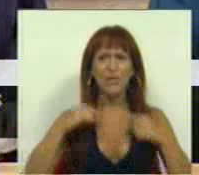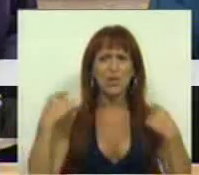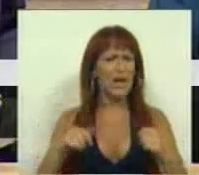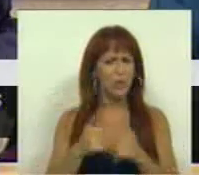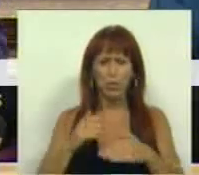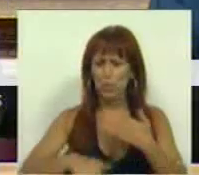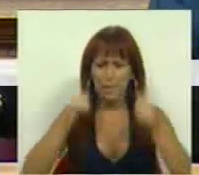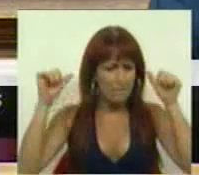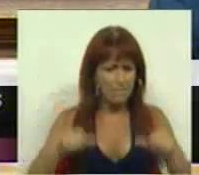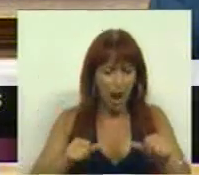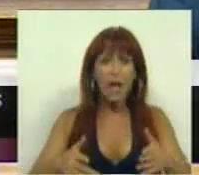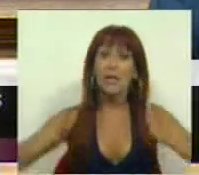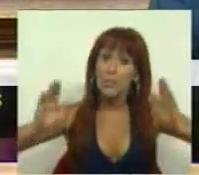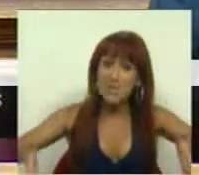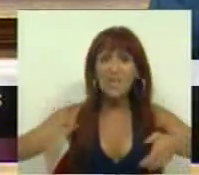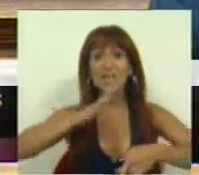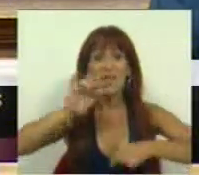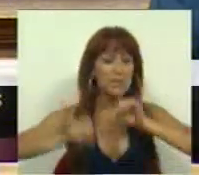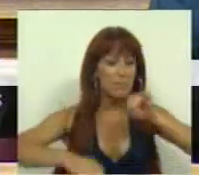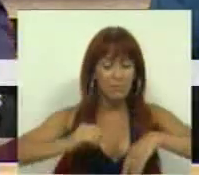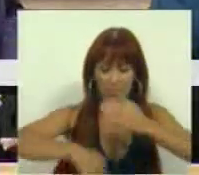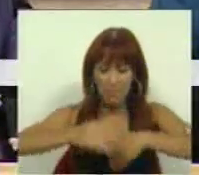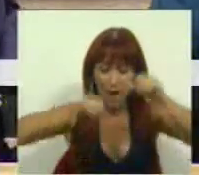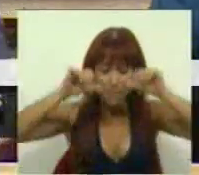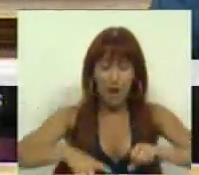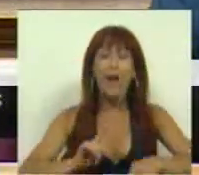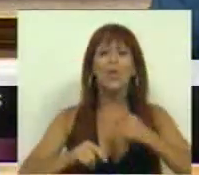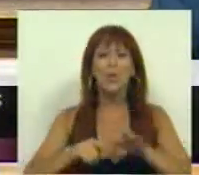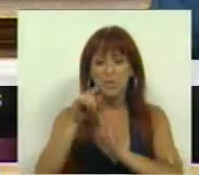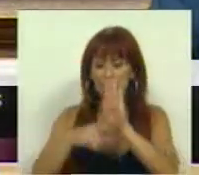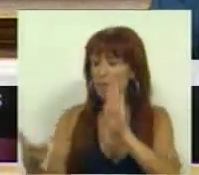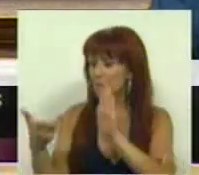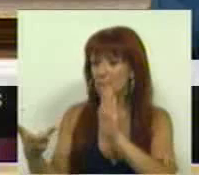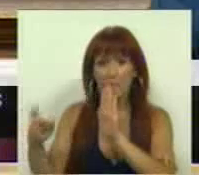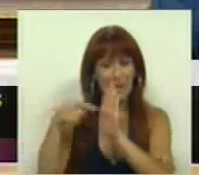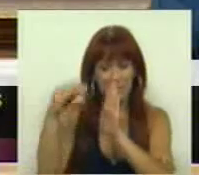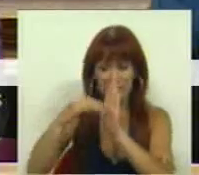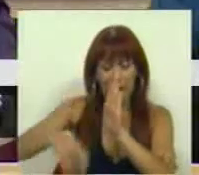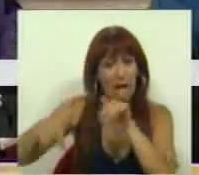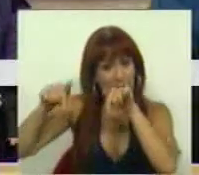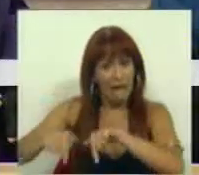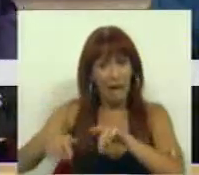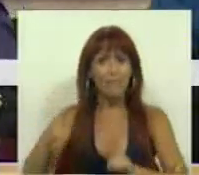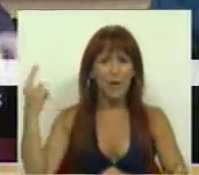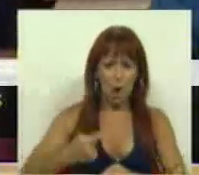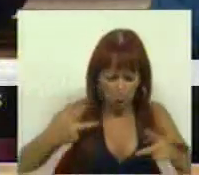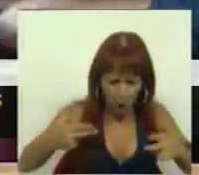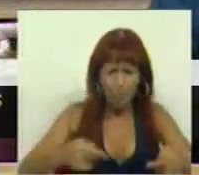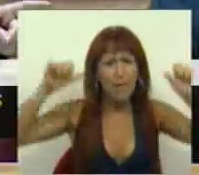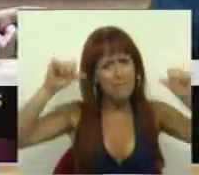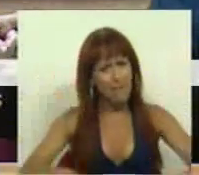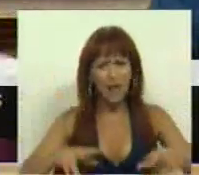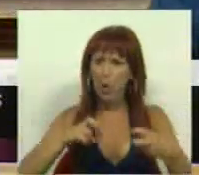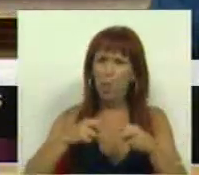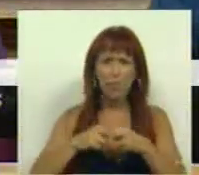está tudo a correr mal Então temos que dizer o que está a correr mal e o que está a correr mal é um morando de entendimento o que está a correr mal é a austeridade não é um